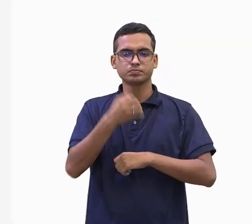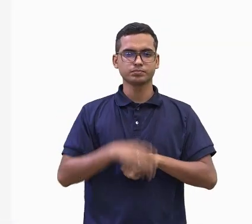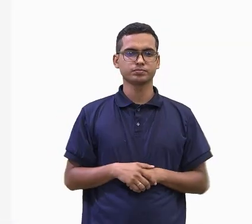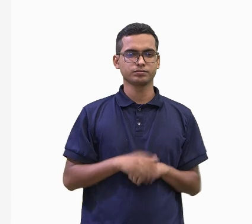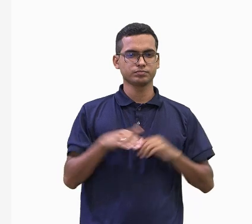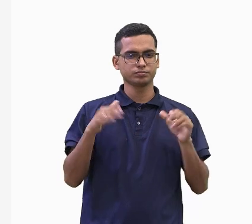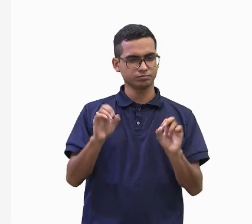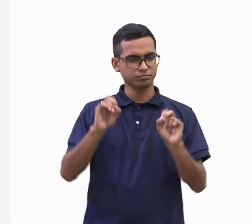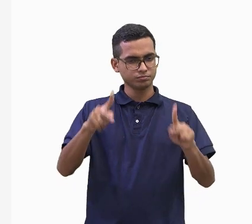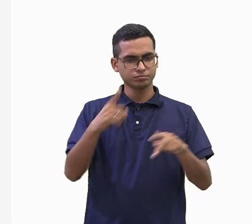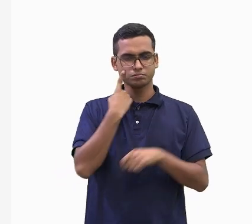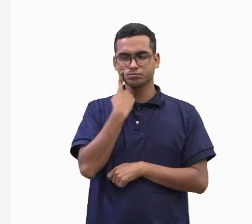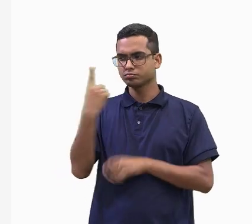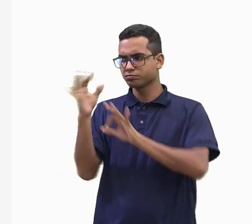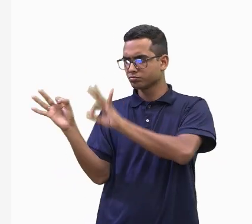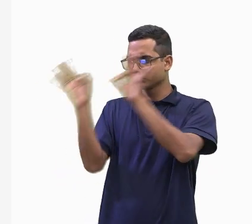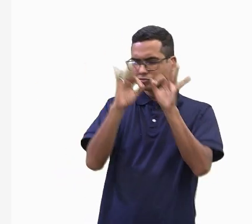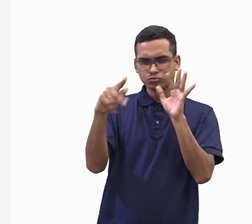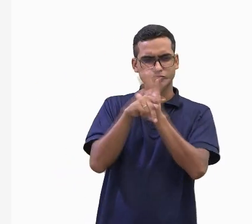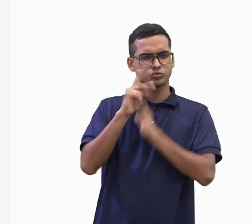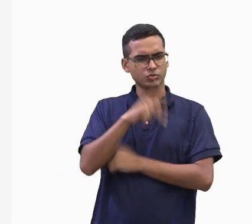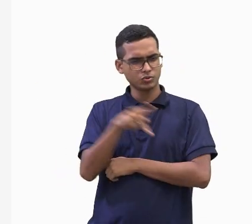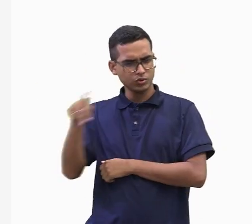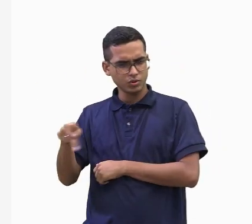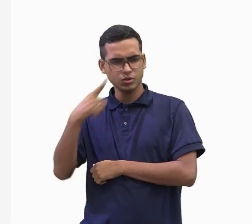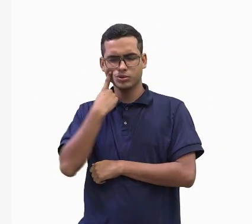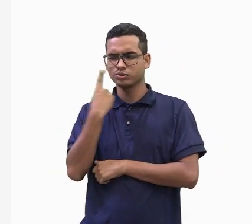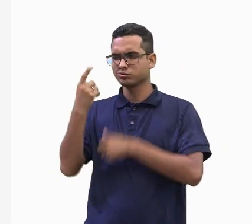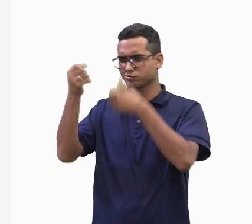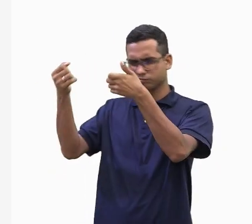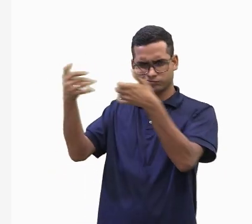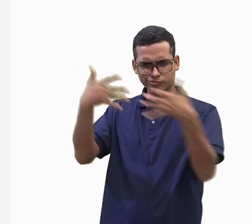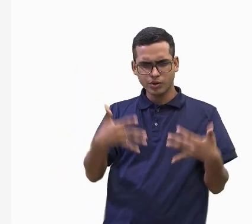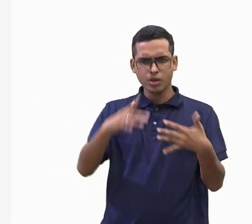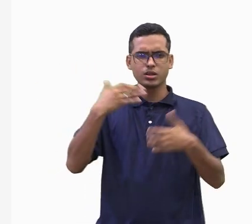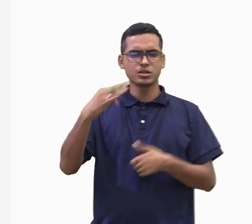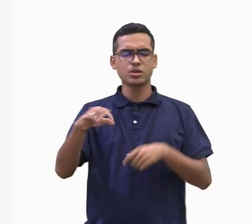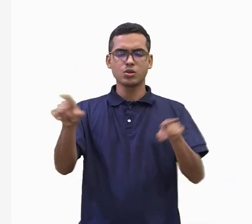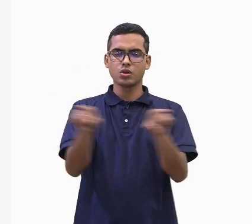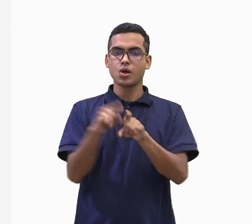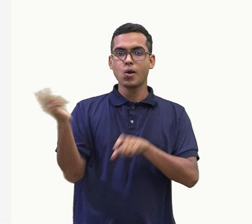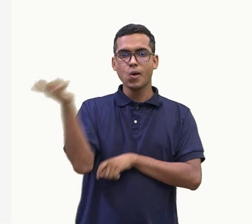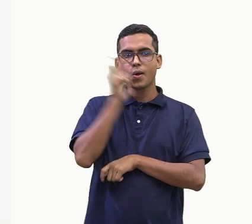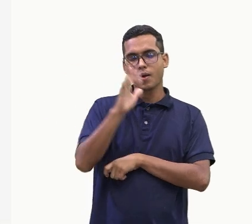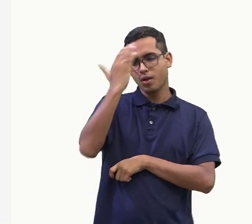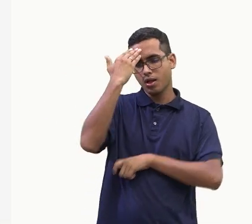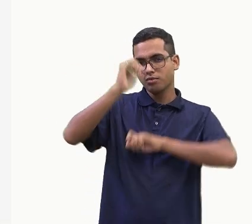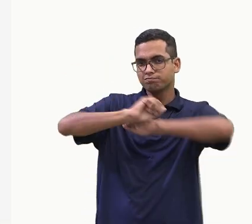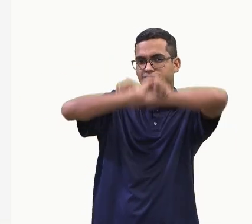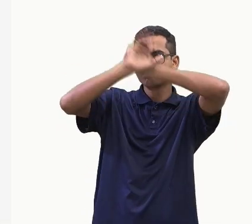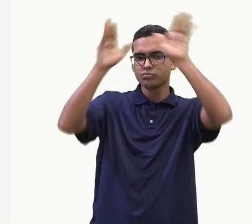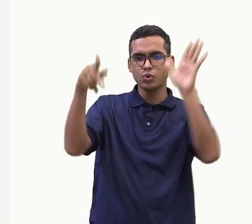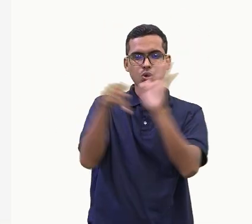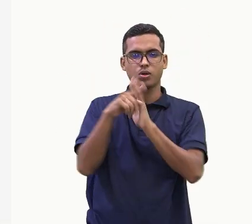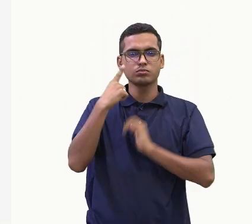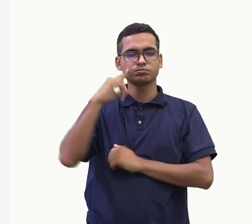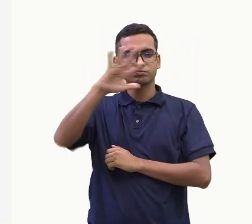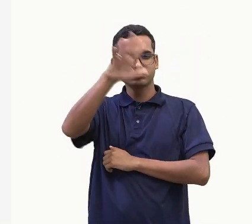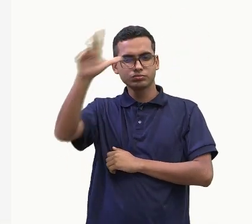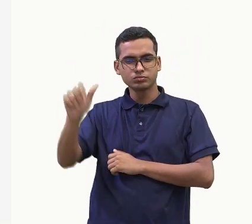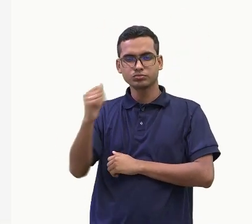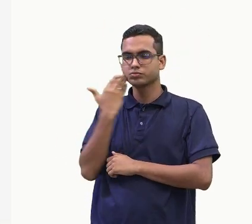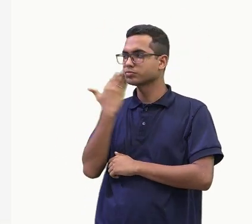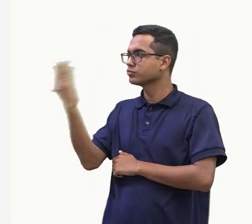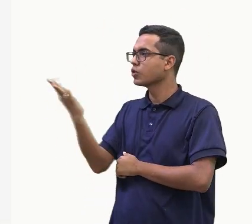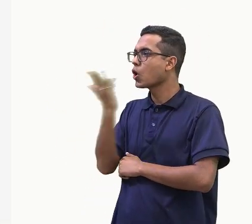Ok, olha só. A partir da fala da professora Michele, a gente consegue então conseguir compreender melhor esse mapa. Essa região aqui